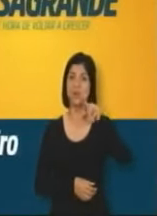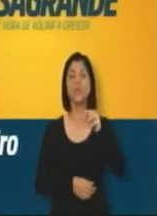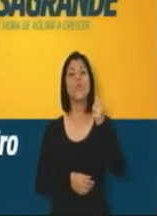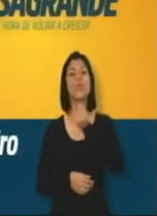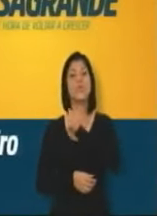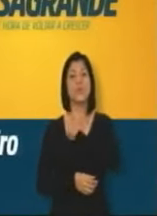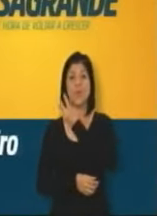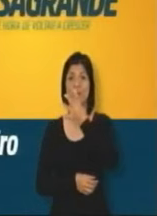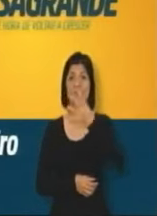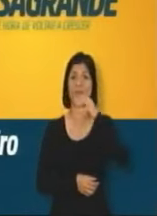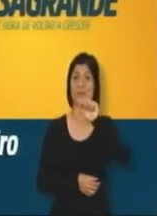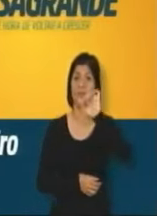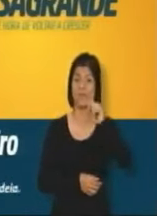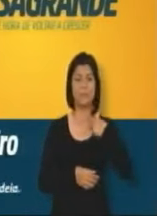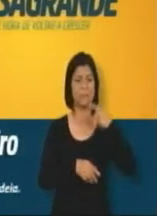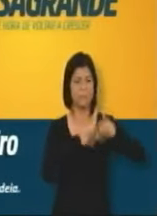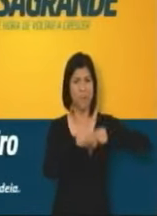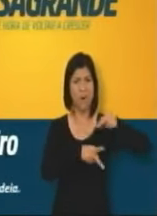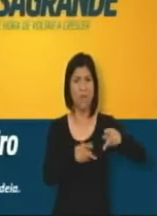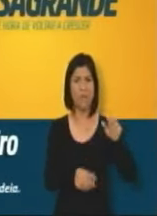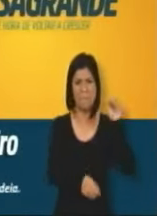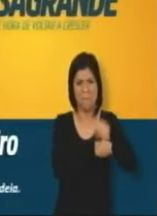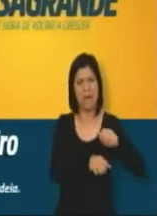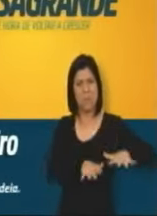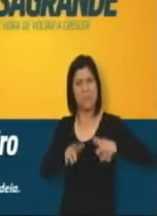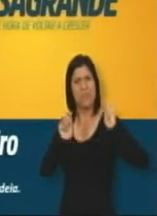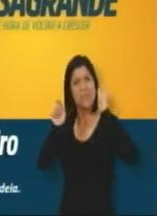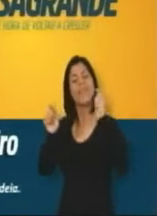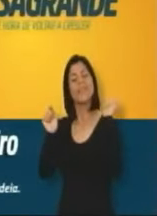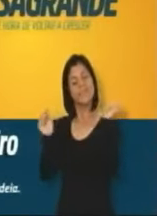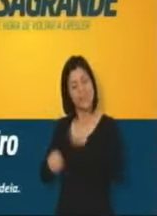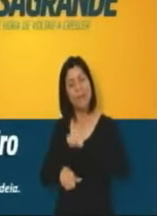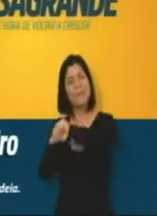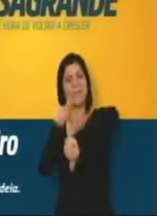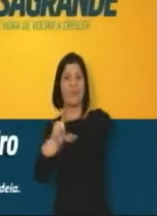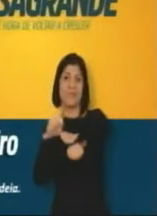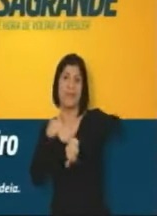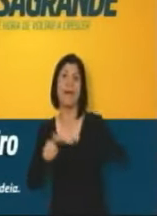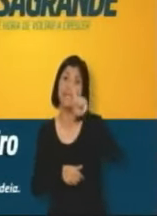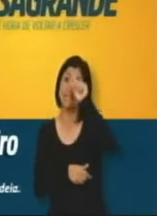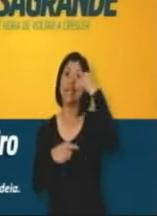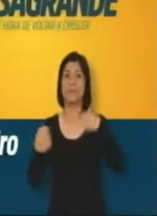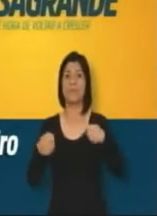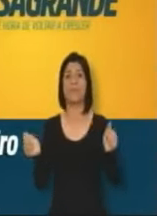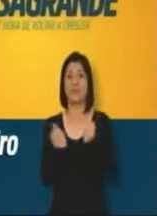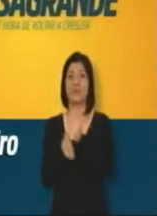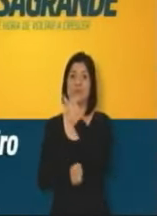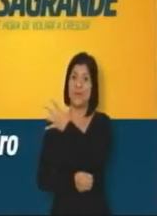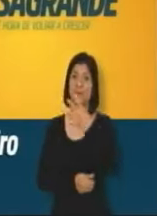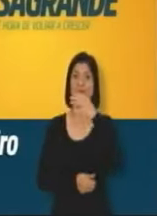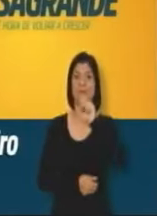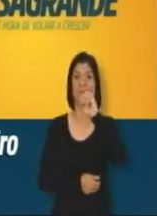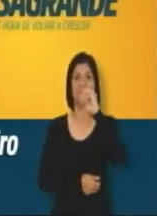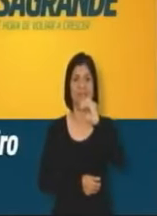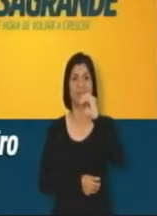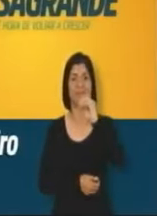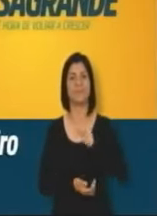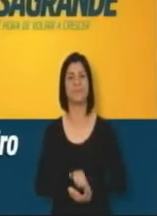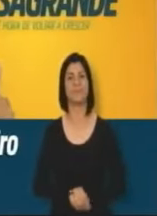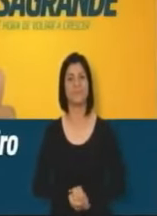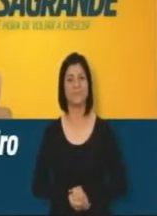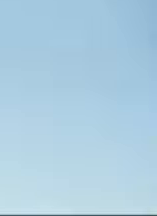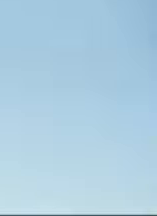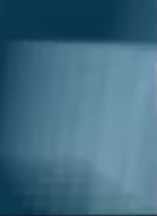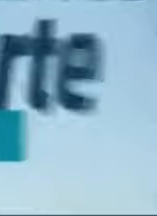Caminhoneiro, 4480. Quem fez o país parar, tem força para mudar. Pegue carona nessa ideia, Nivaldo Caminhoneiro,